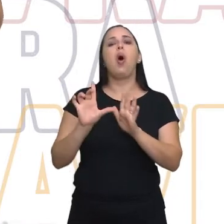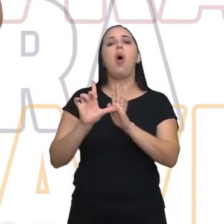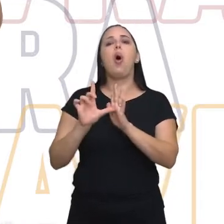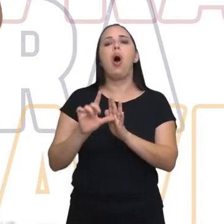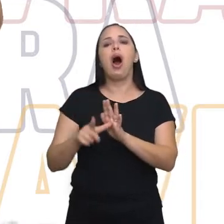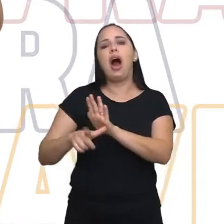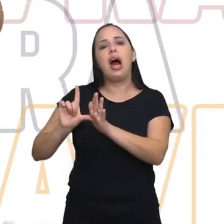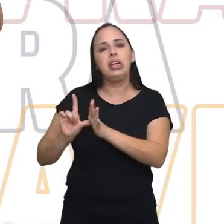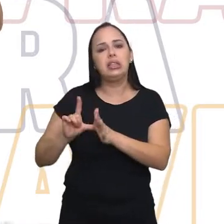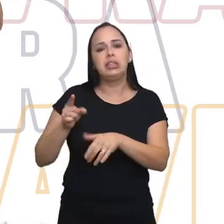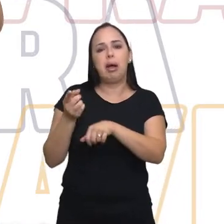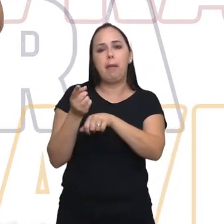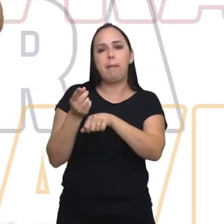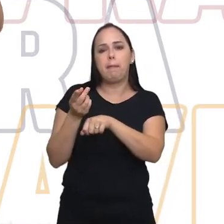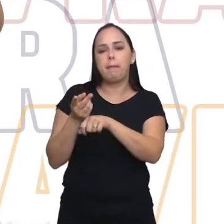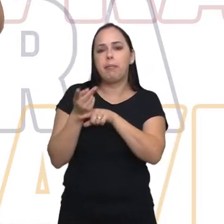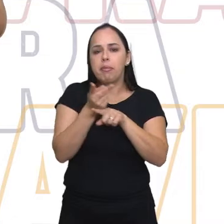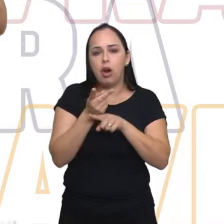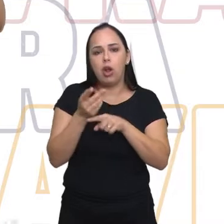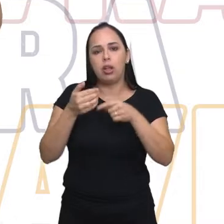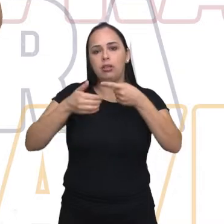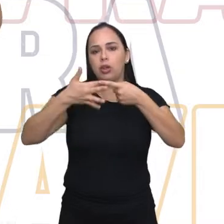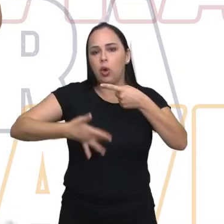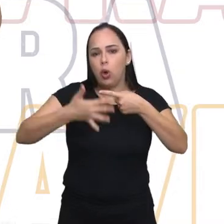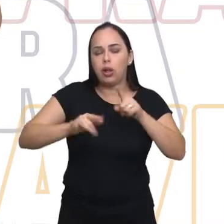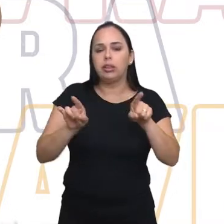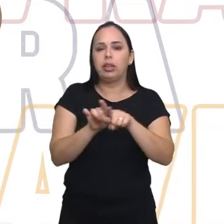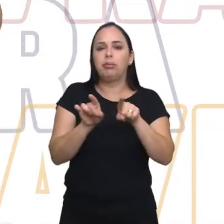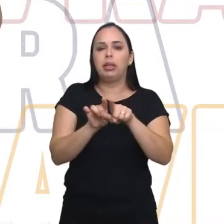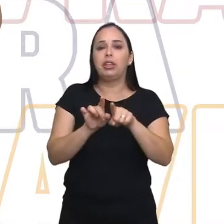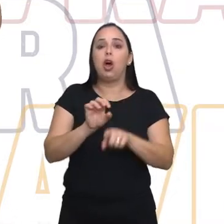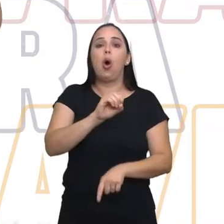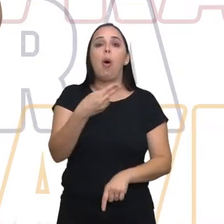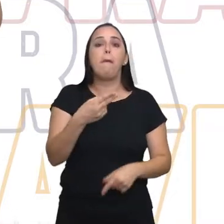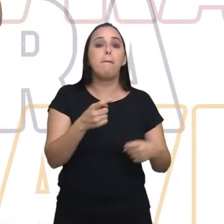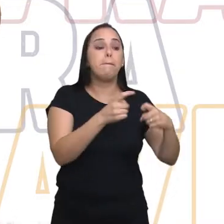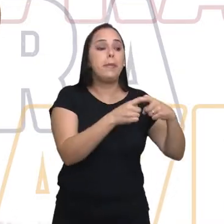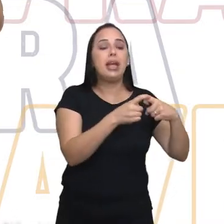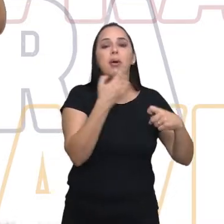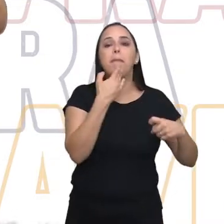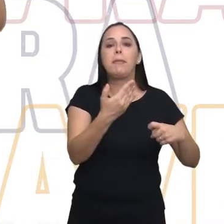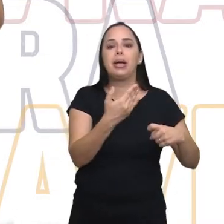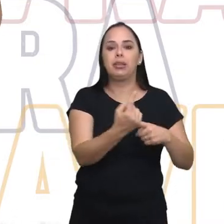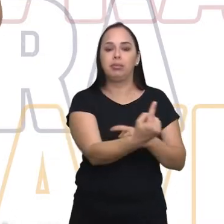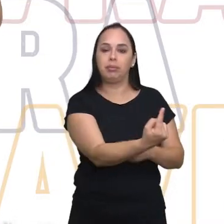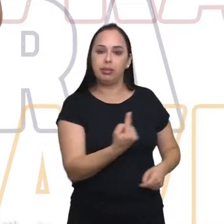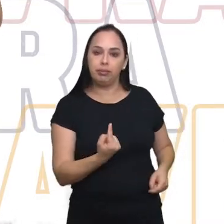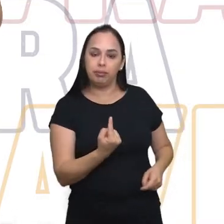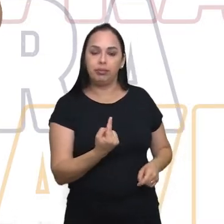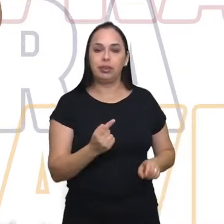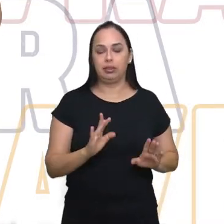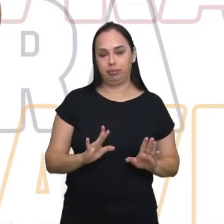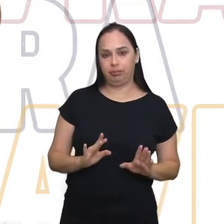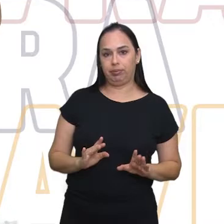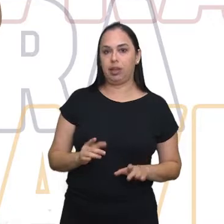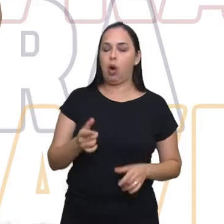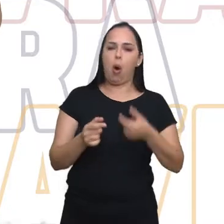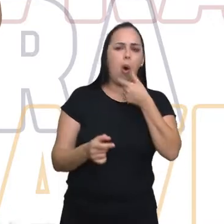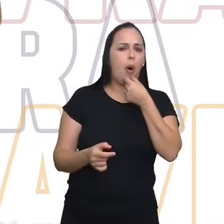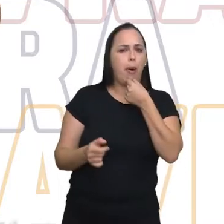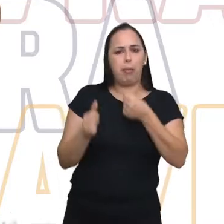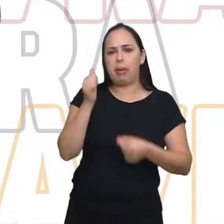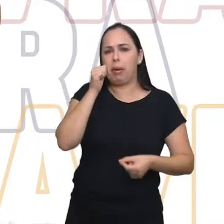na internet um local de apoio ou é encaminhada através dos médicos e dos hospitais de São José. Nós